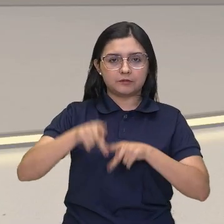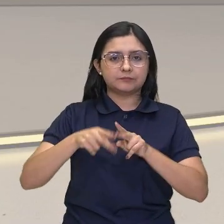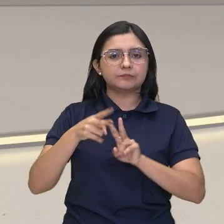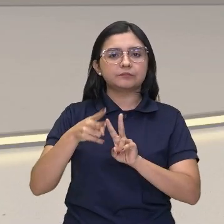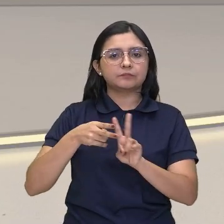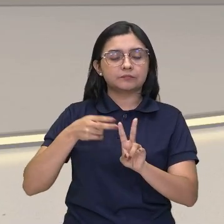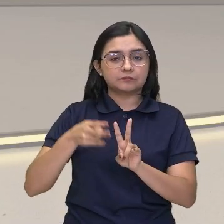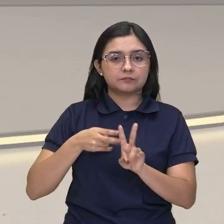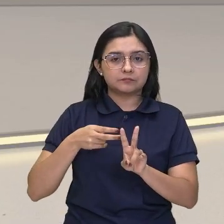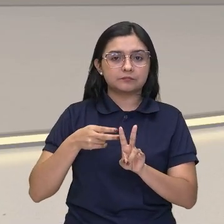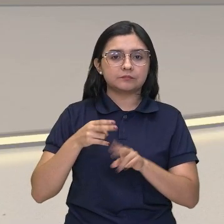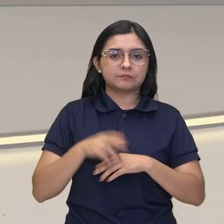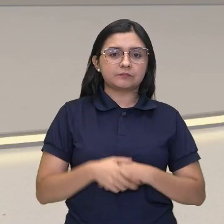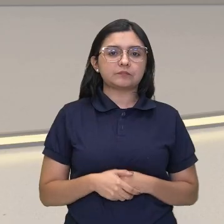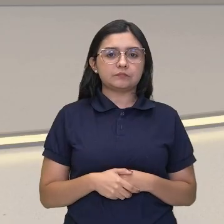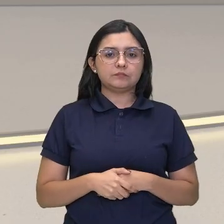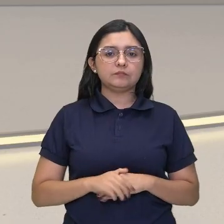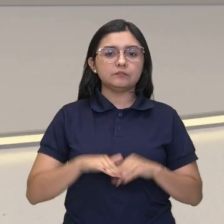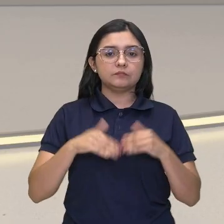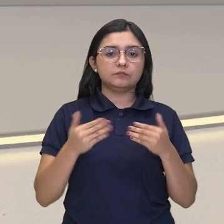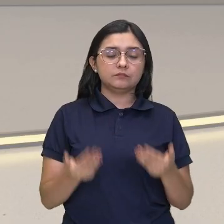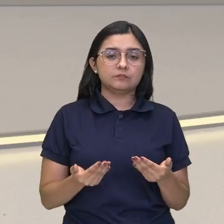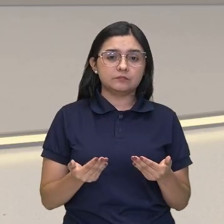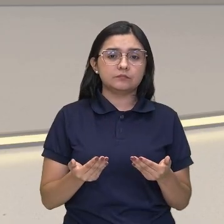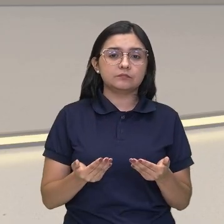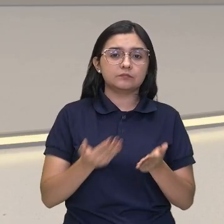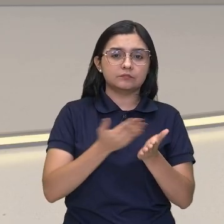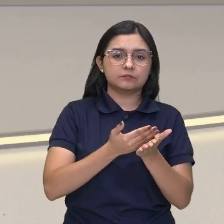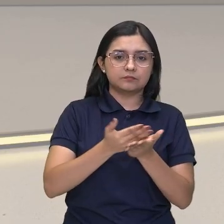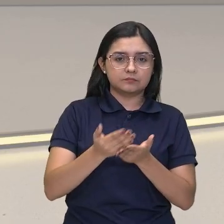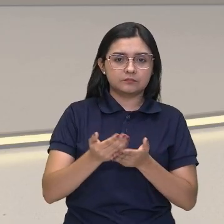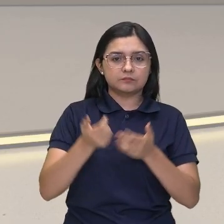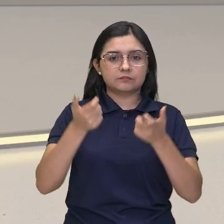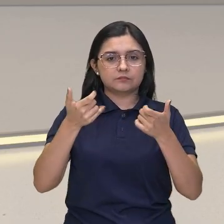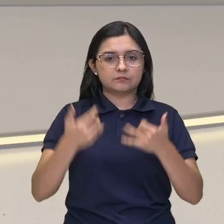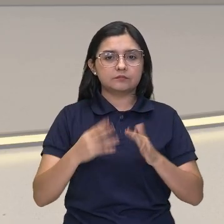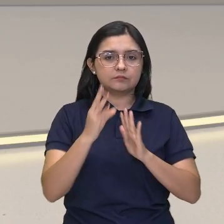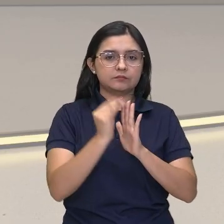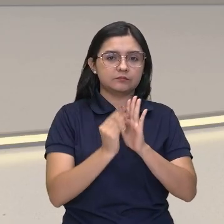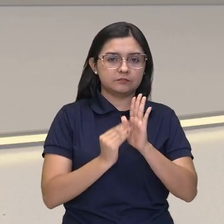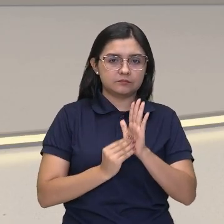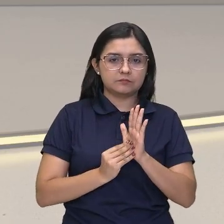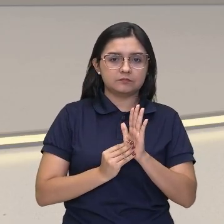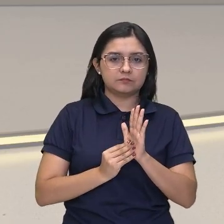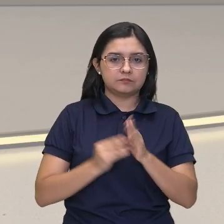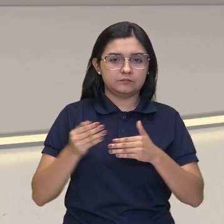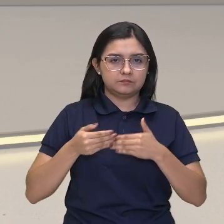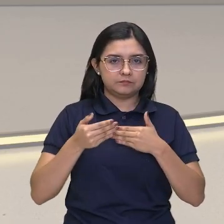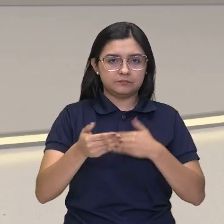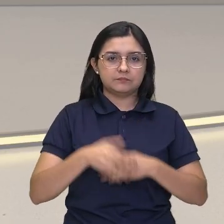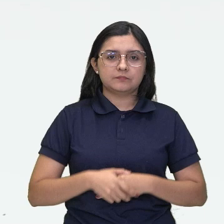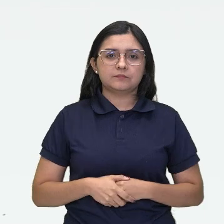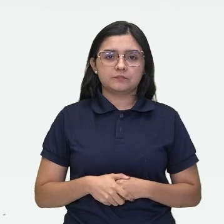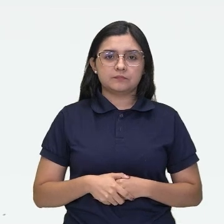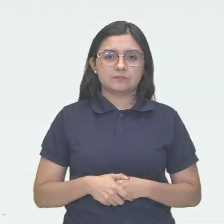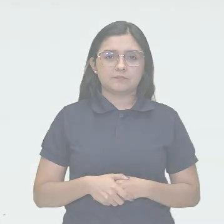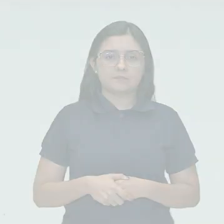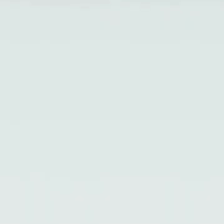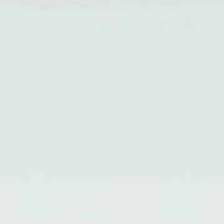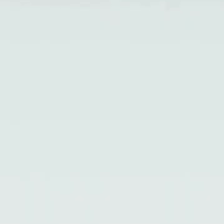originários, né? Então a gente vai aqui agora iniciar com vocês o conteúdo propriamente, né, falado. Vamos lá.